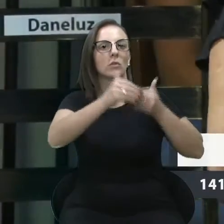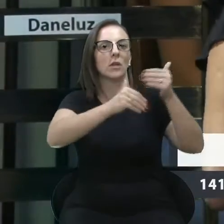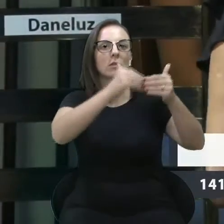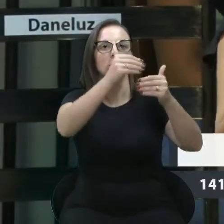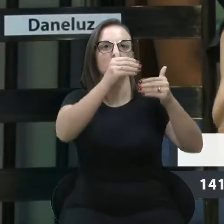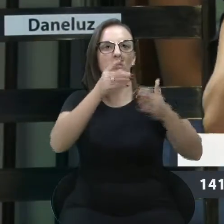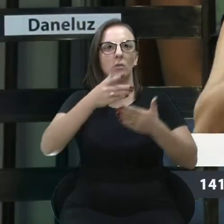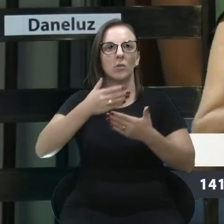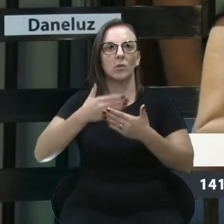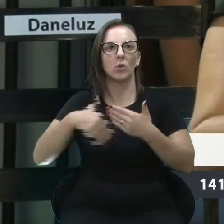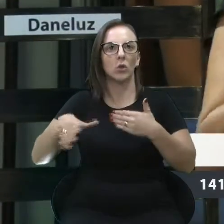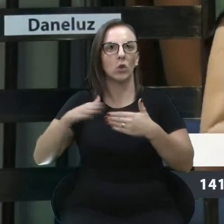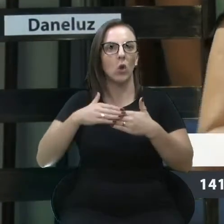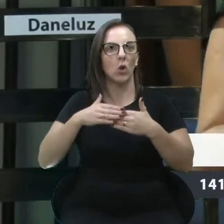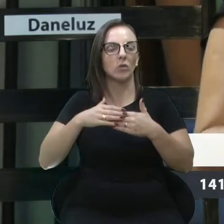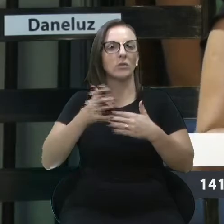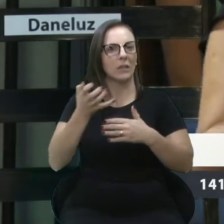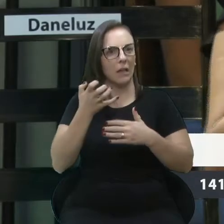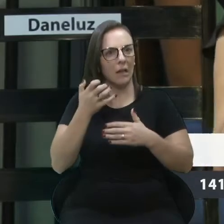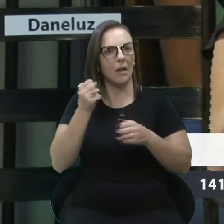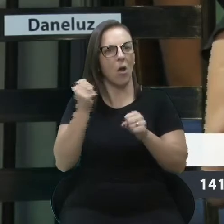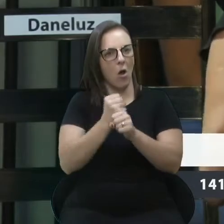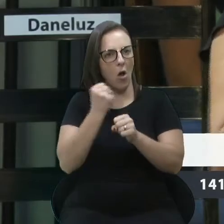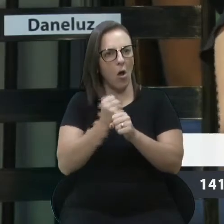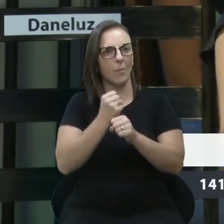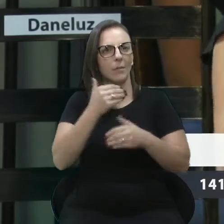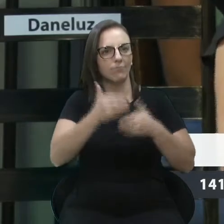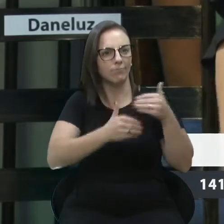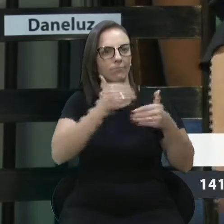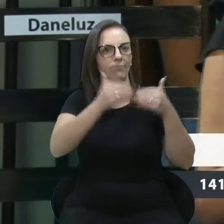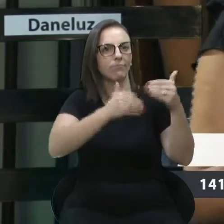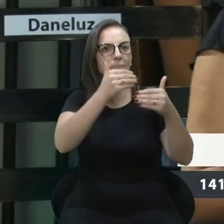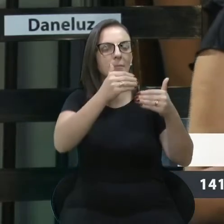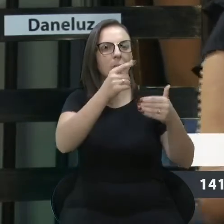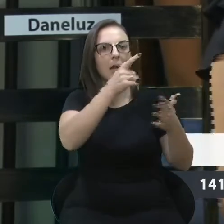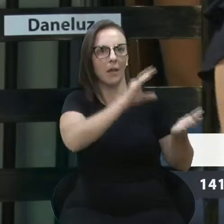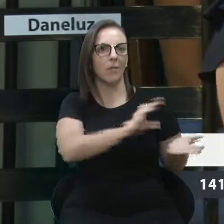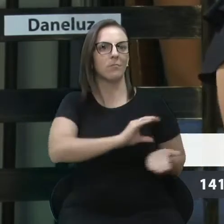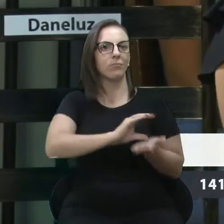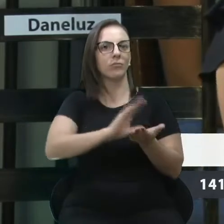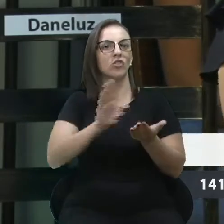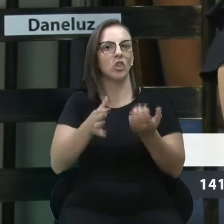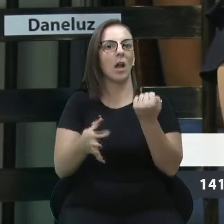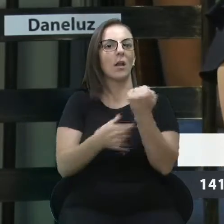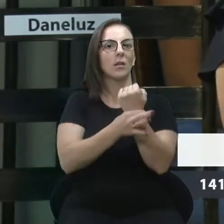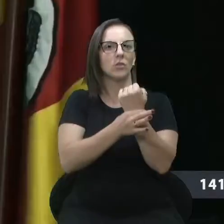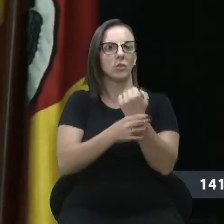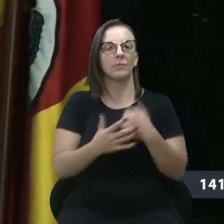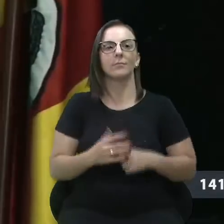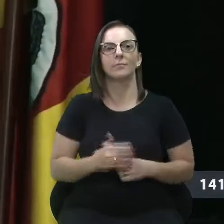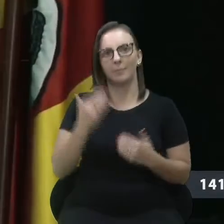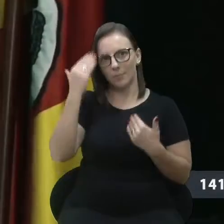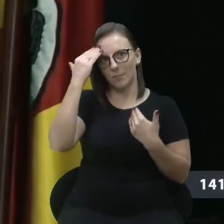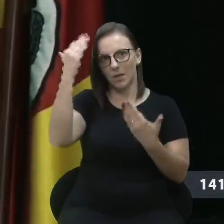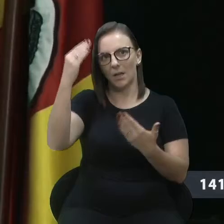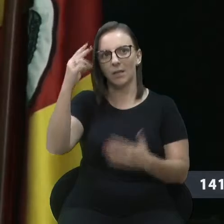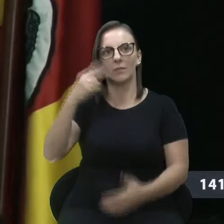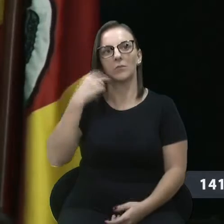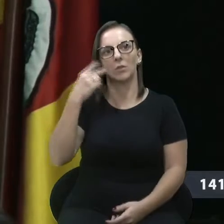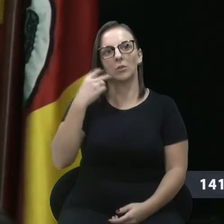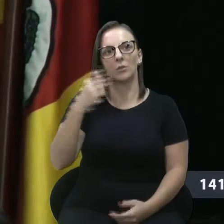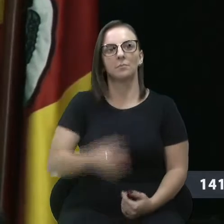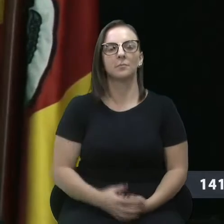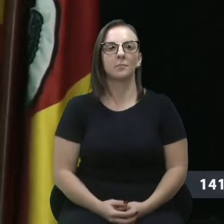Nós todos gostaríamos que a obra já estivesse andando com aqueles recursos que estão garantidos. Obrigada, vereador. Obrigada, vereadora